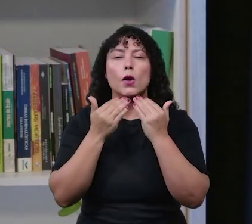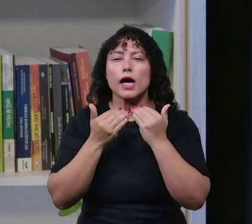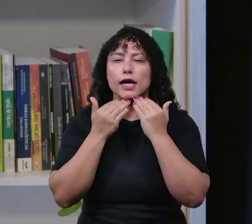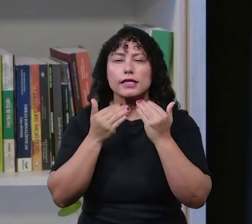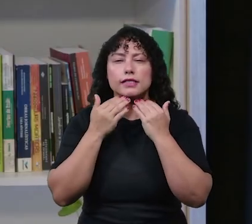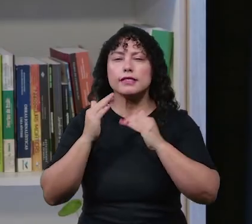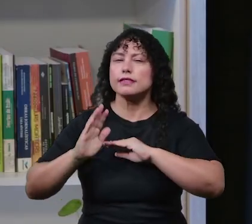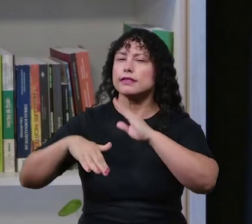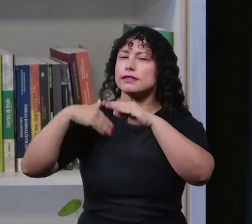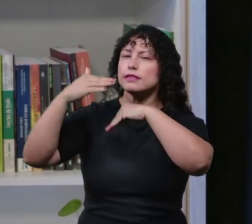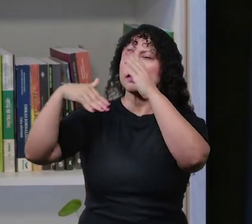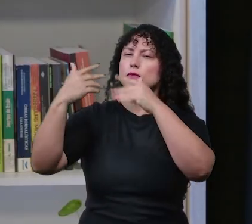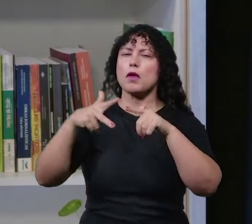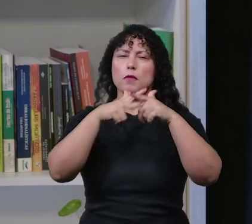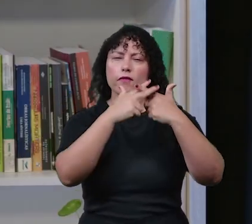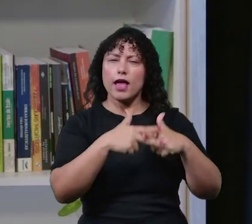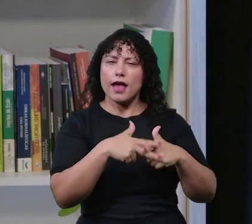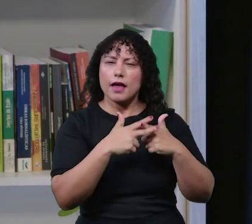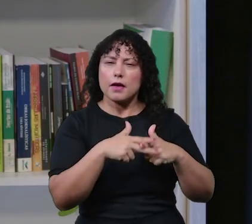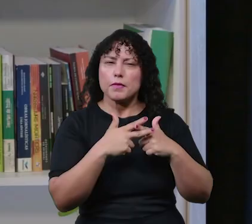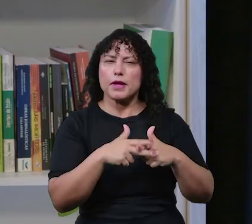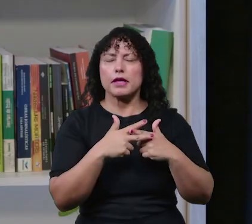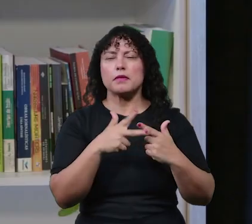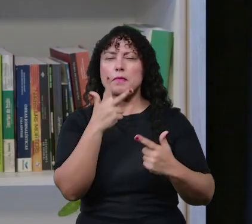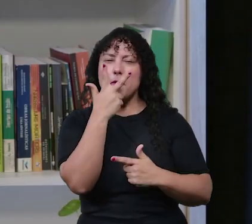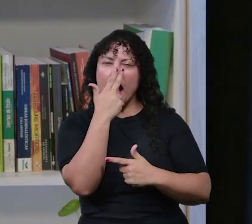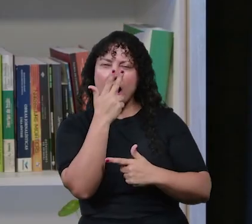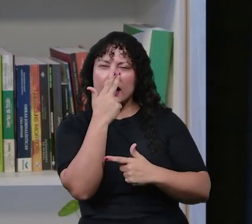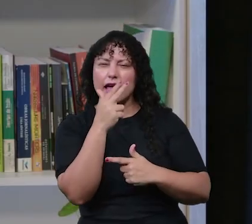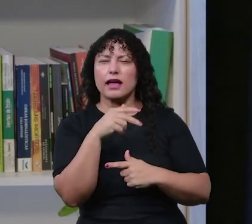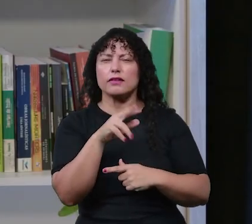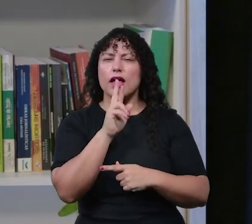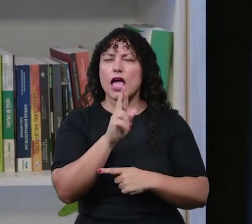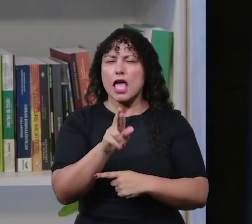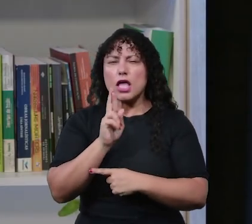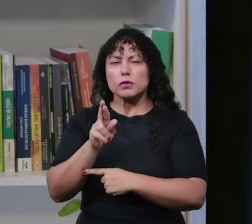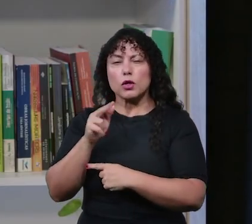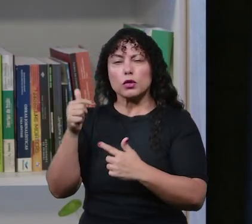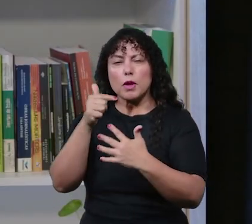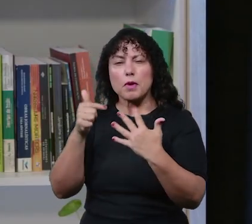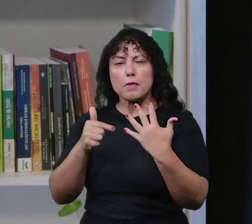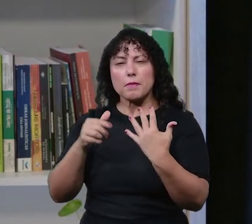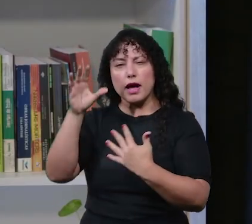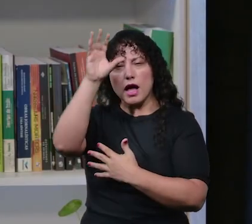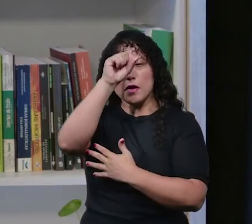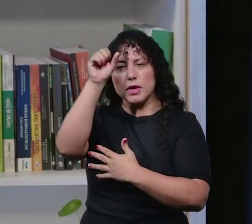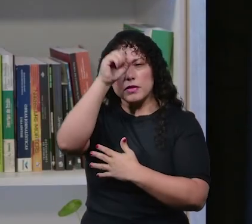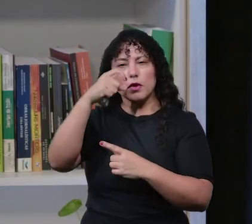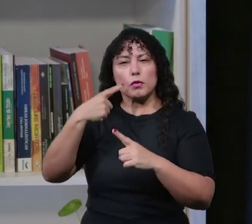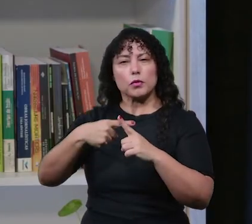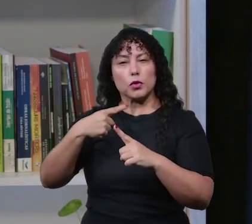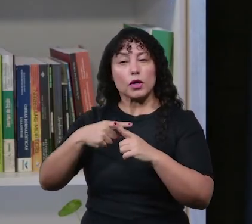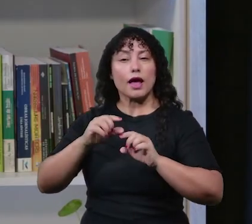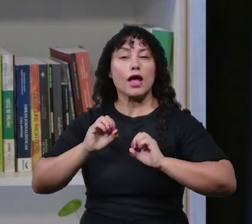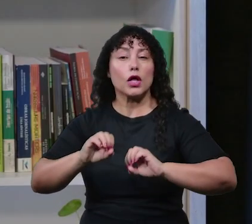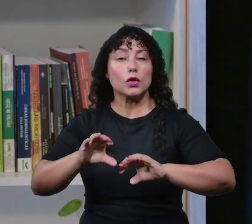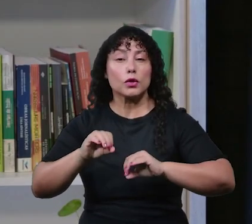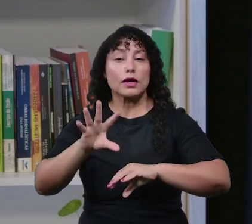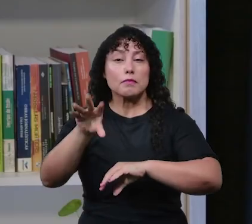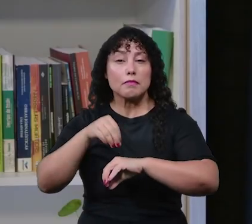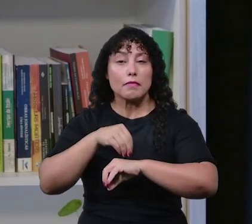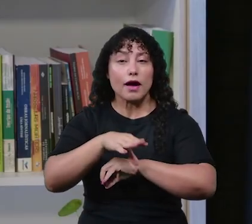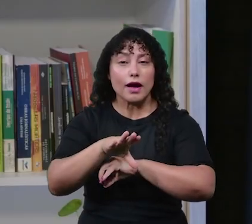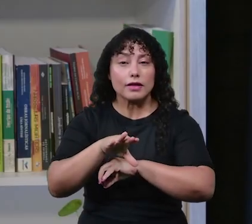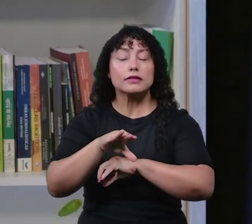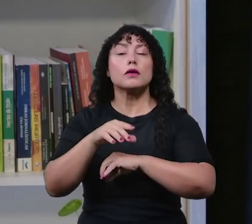Não adianta, né, desenvolvermos ferramentas que aparentemente vão solucionar muitas questões da aprendizagem, porque a